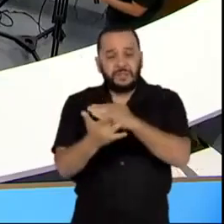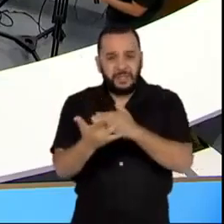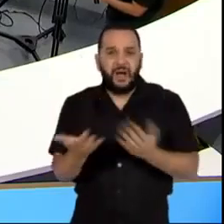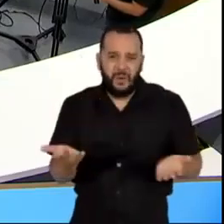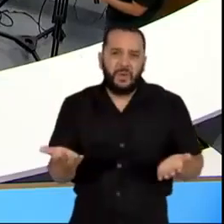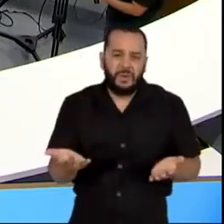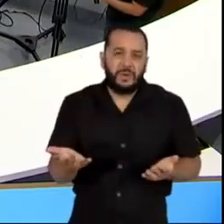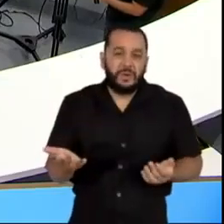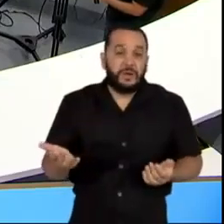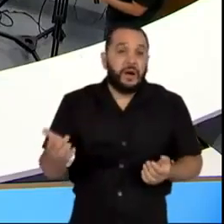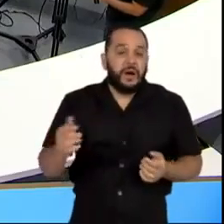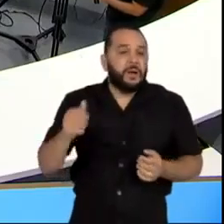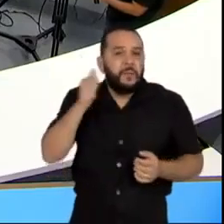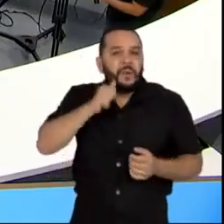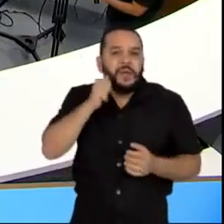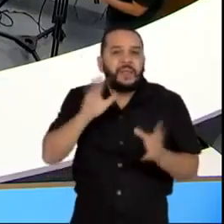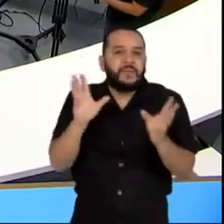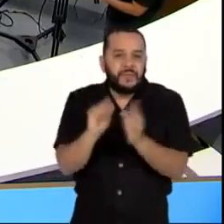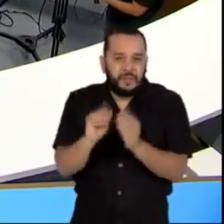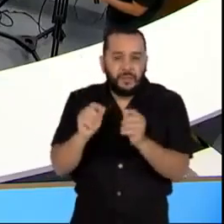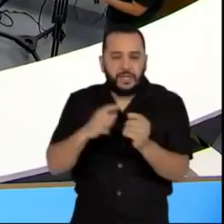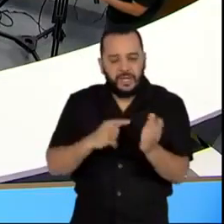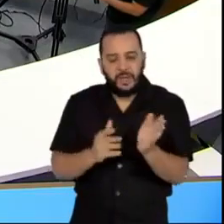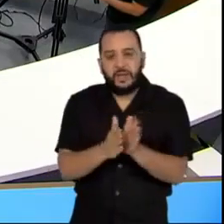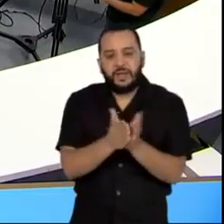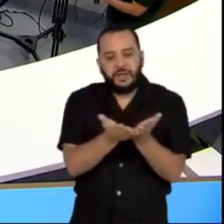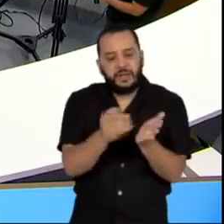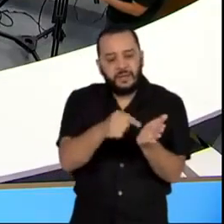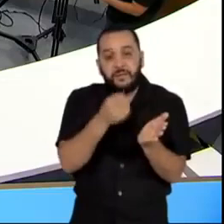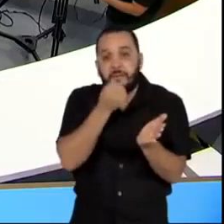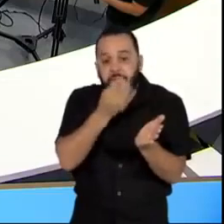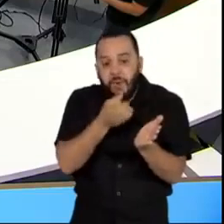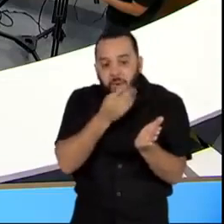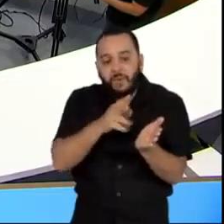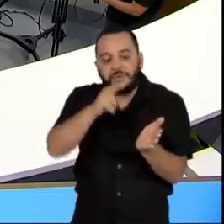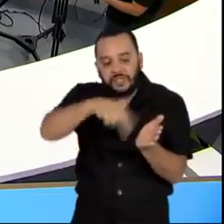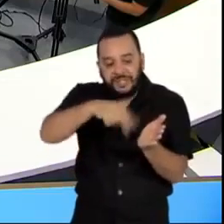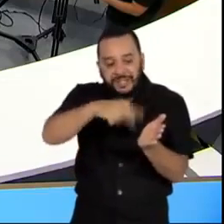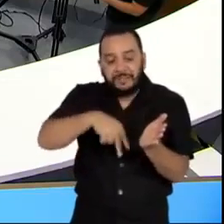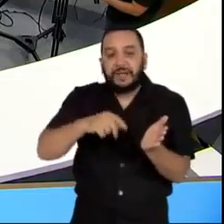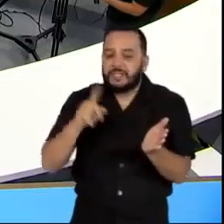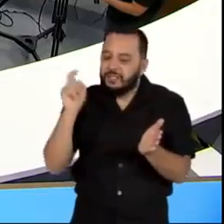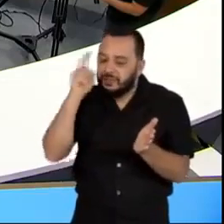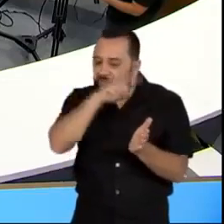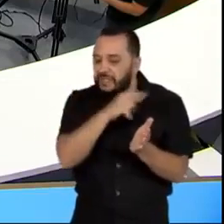fez uma definição curiosa ela foram livro bom de lei difícil de engolir e as coisas verdade